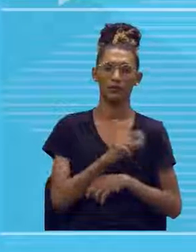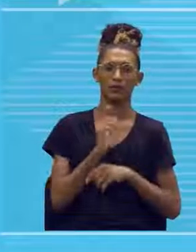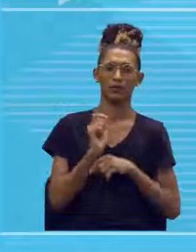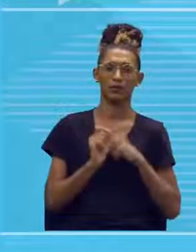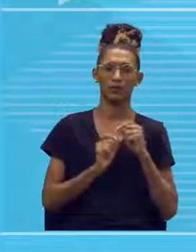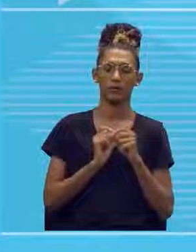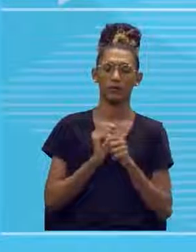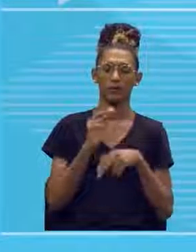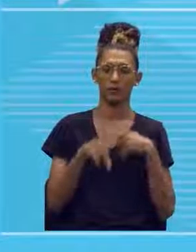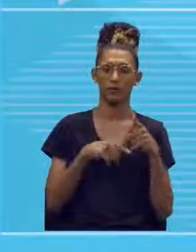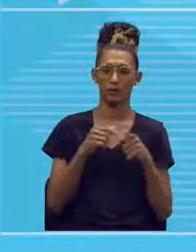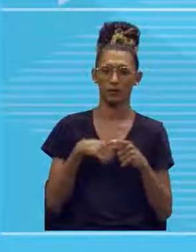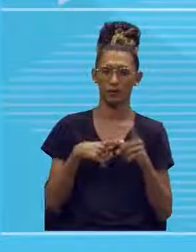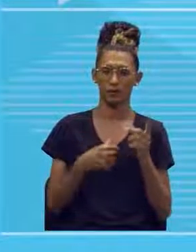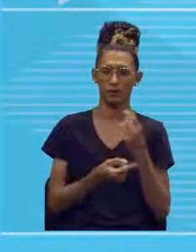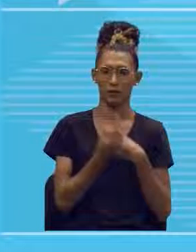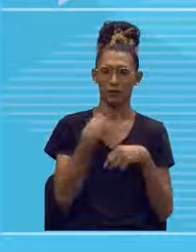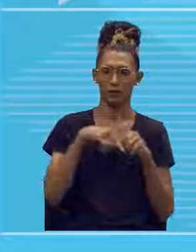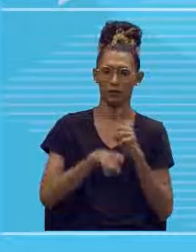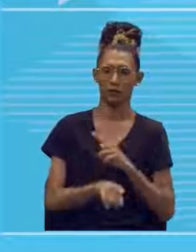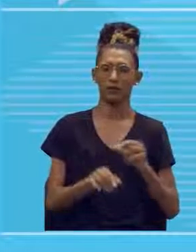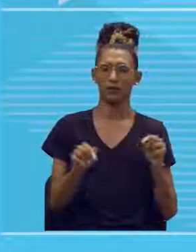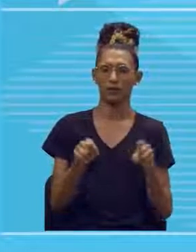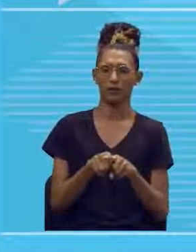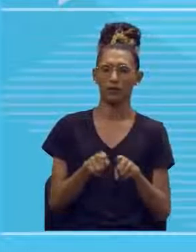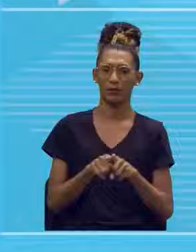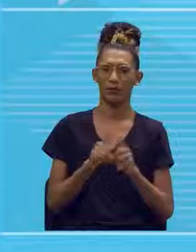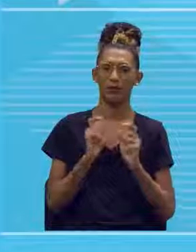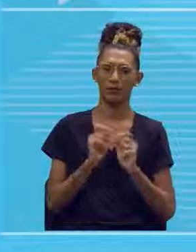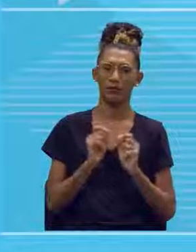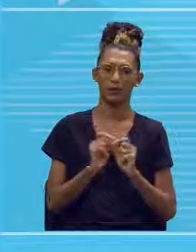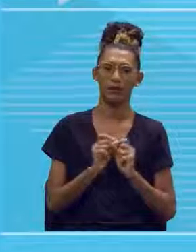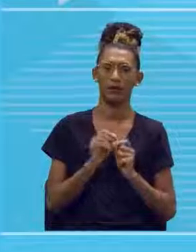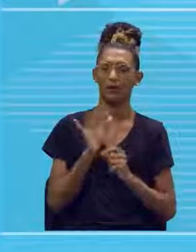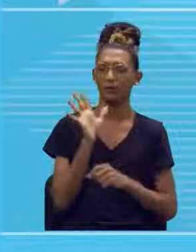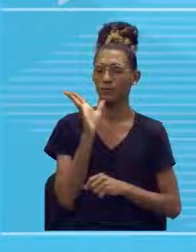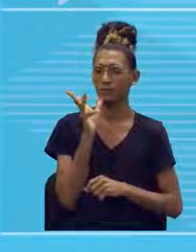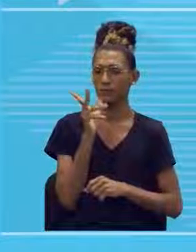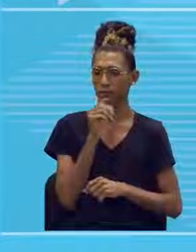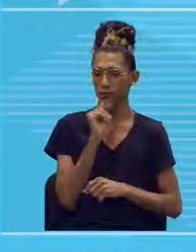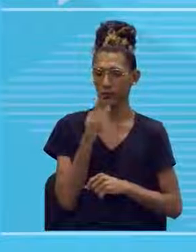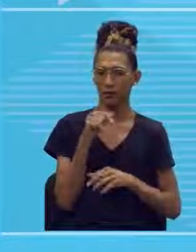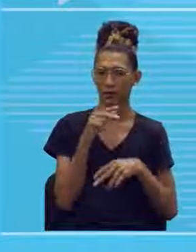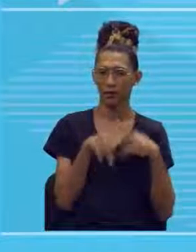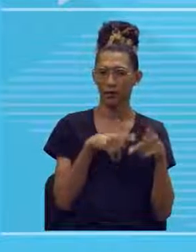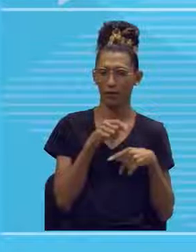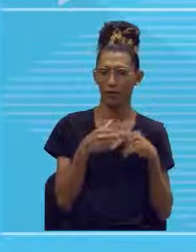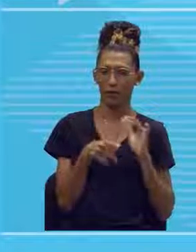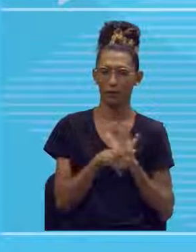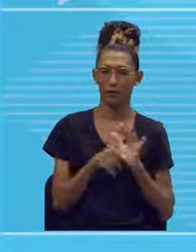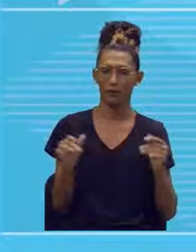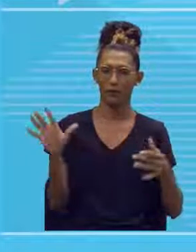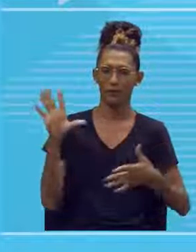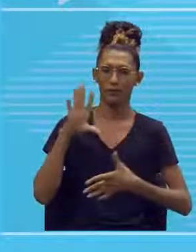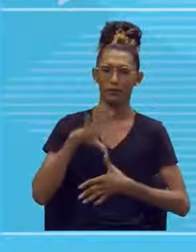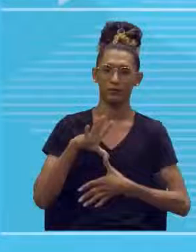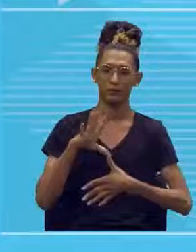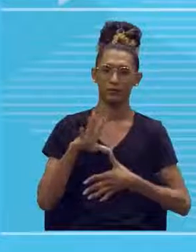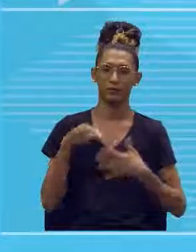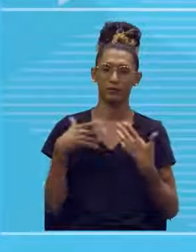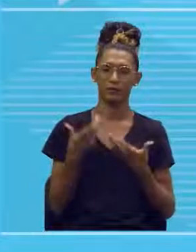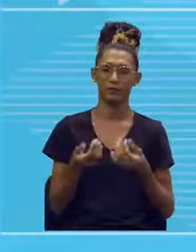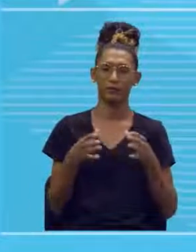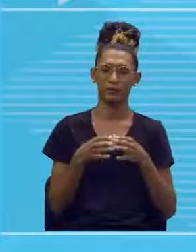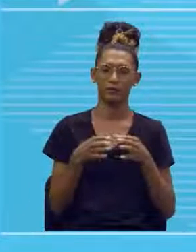muito grande eles durarão muito tempo aqui no nosso planeta eles são povos americanos também olha só a